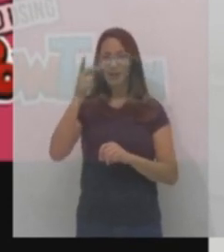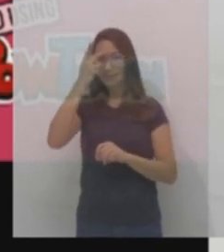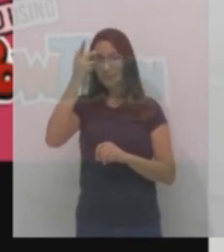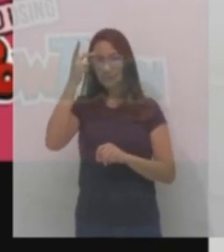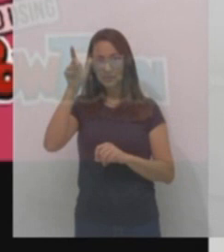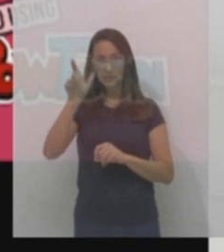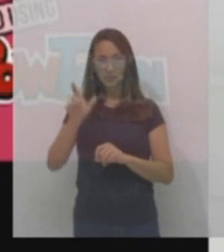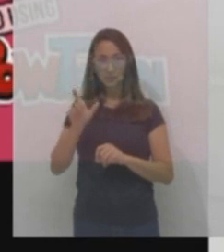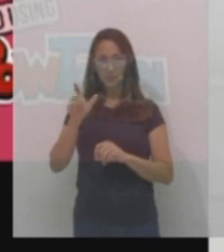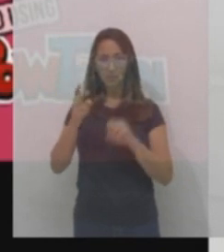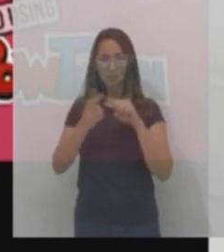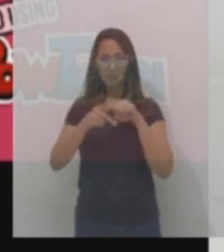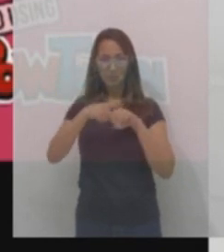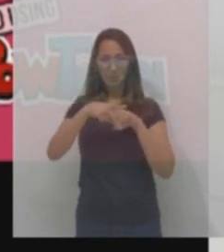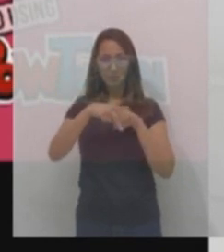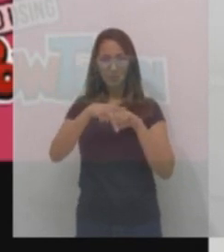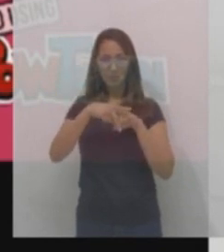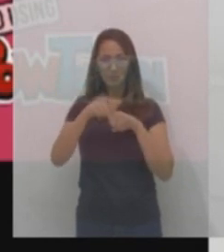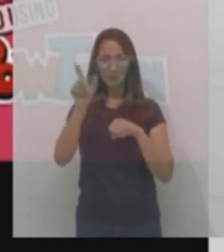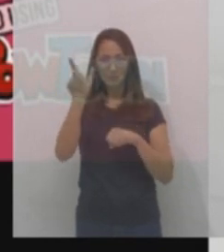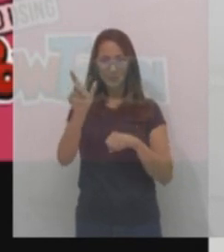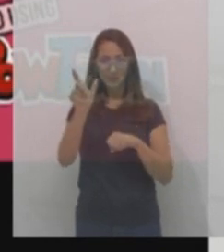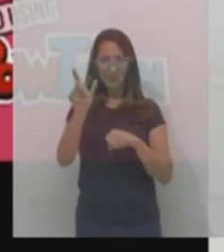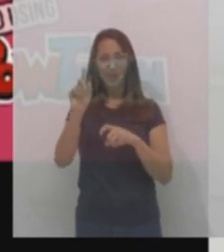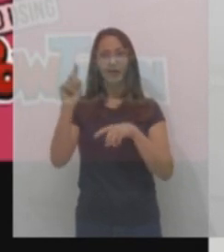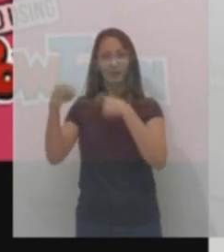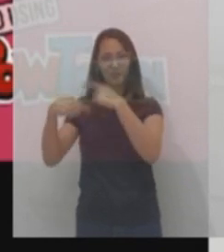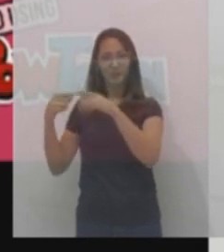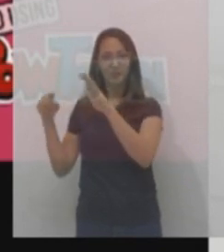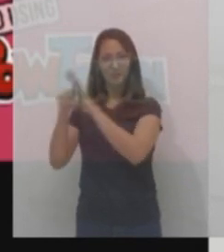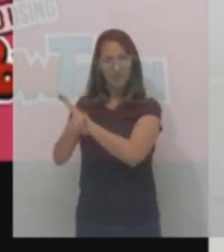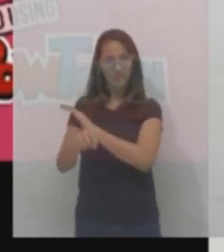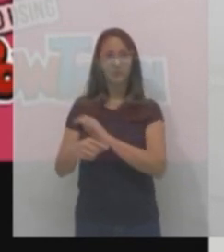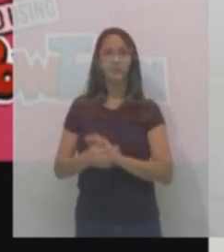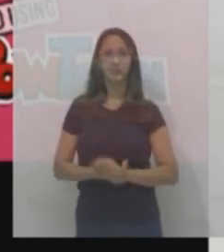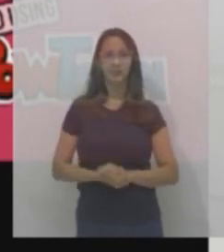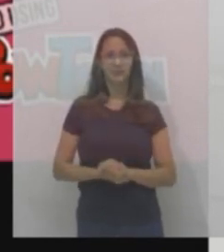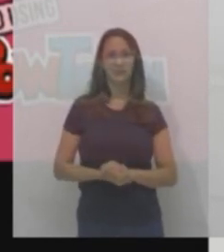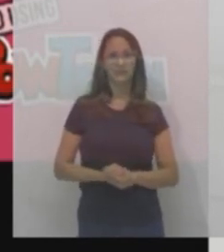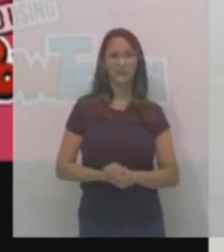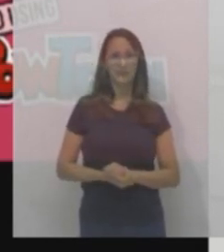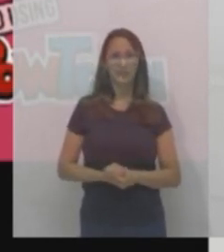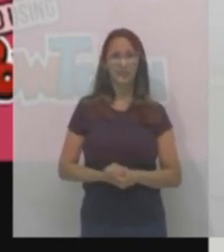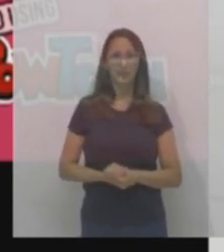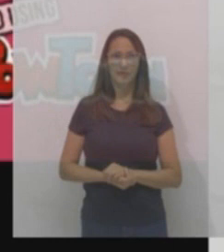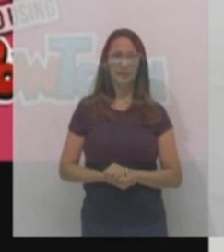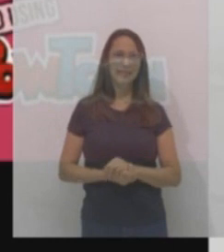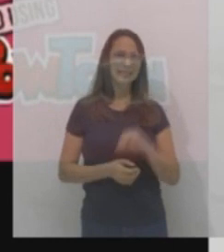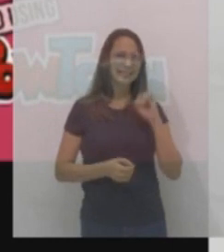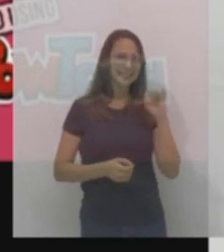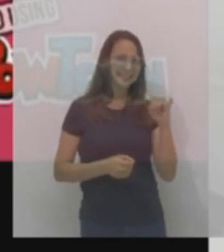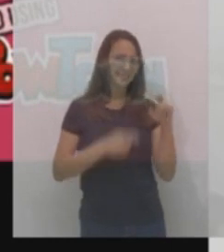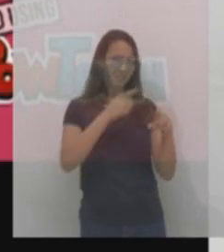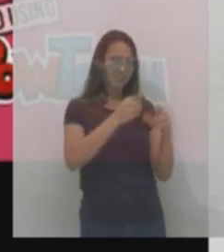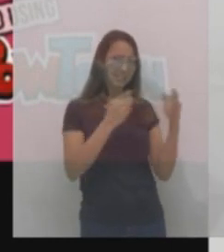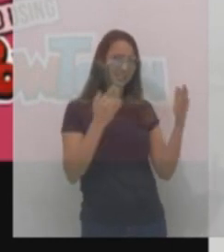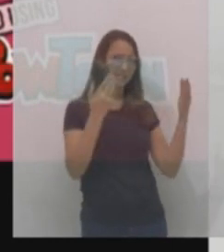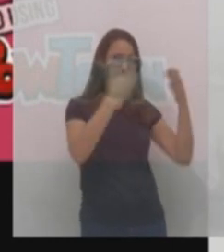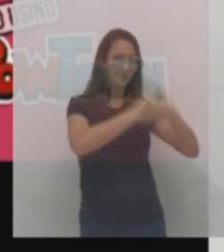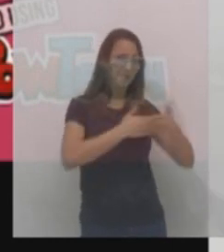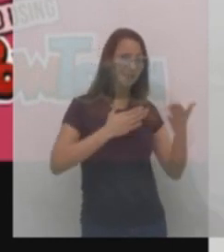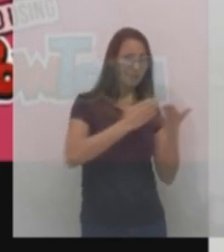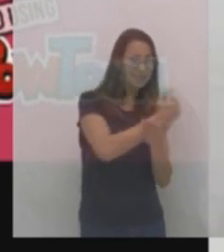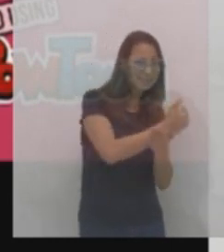provas, você vai para a universidade? A pessoa está perguntando, tá? Então essa é a ideia aqui dessa